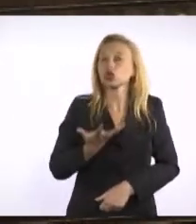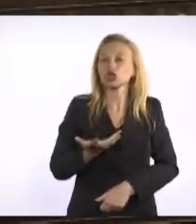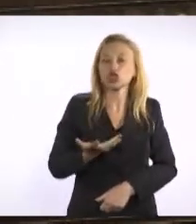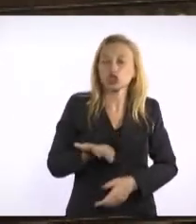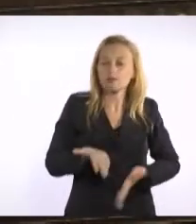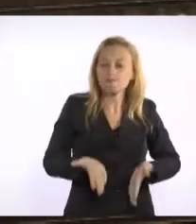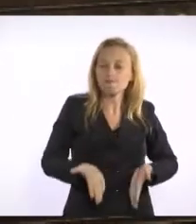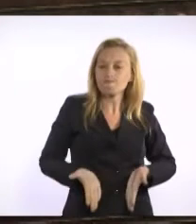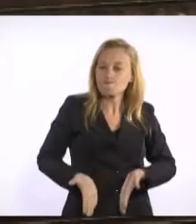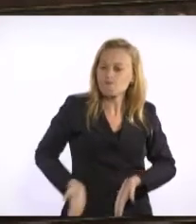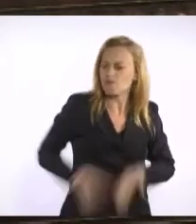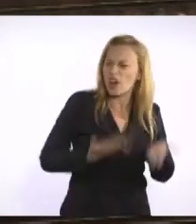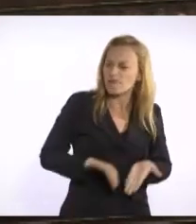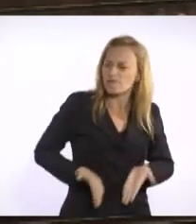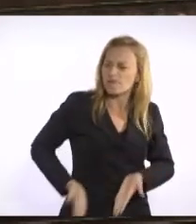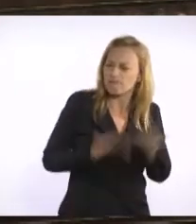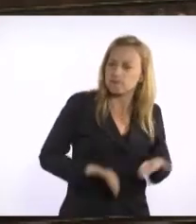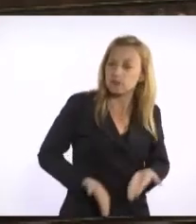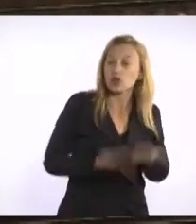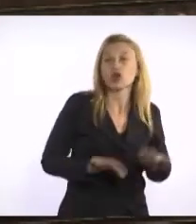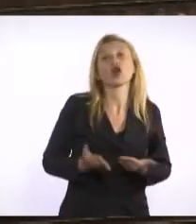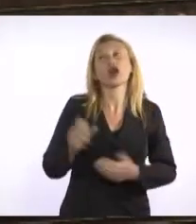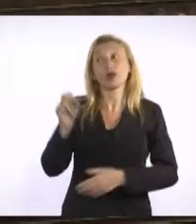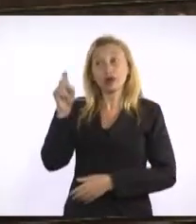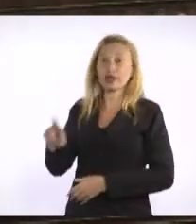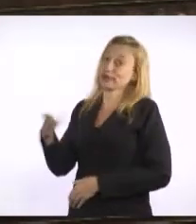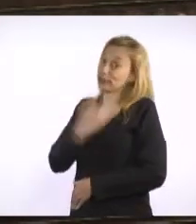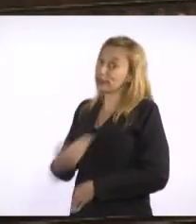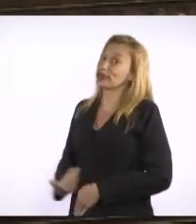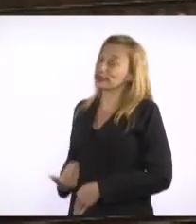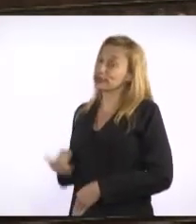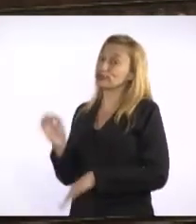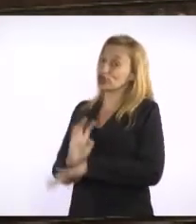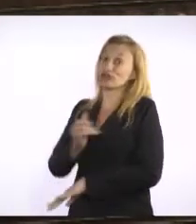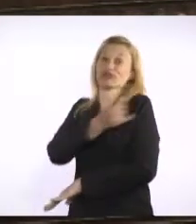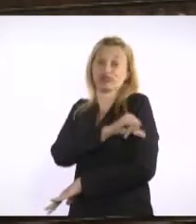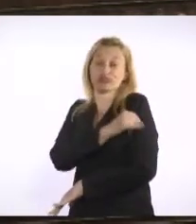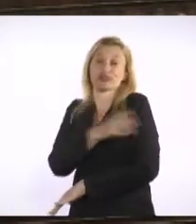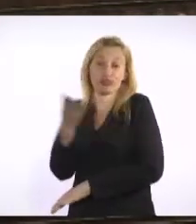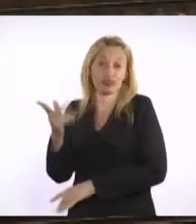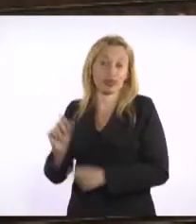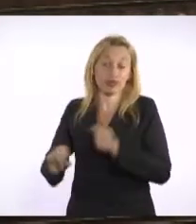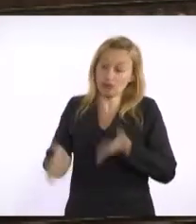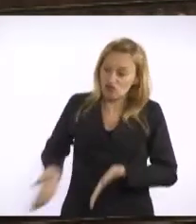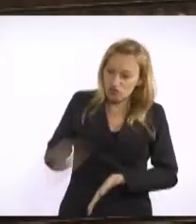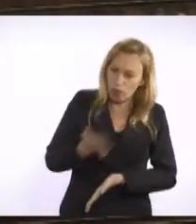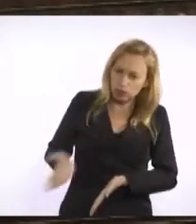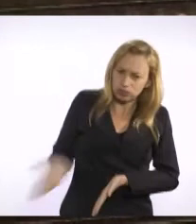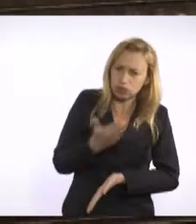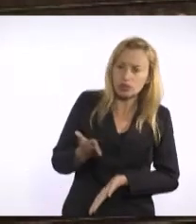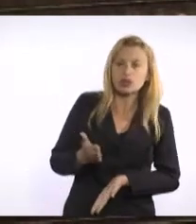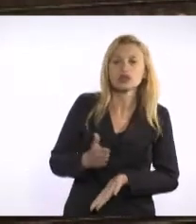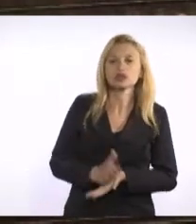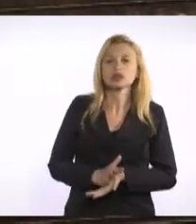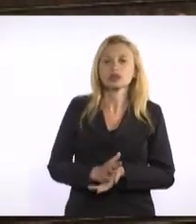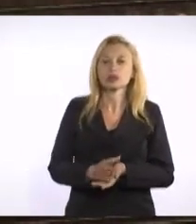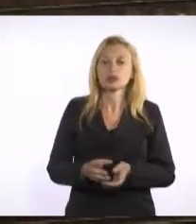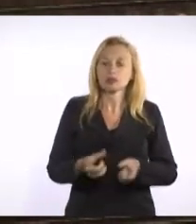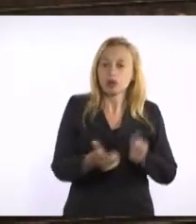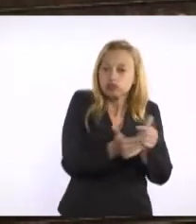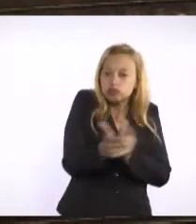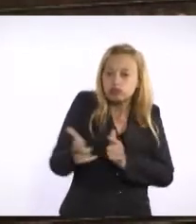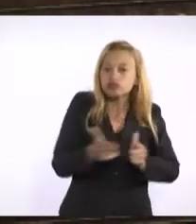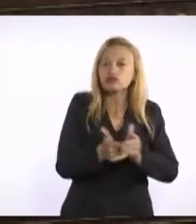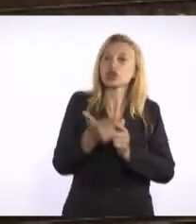empurrar, que é isso que o governador do estado do Rio de Janeiro faz, empurra para o confronto armado, de